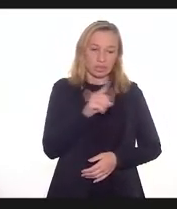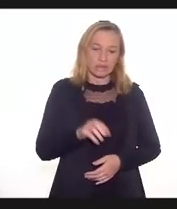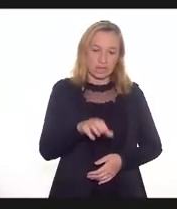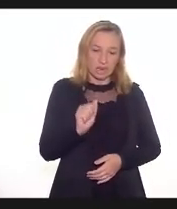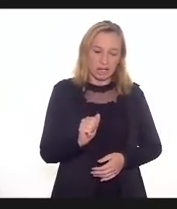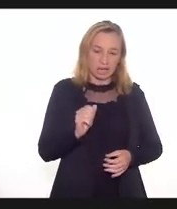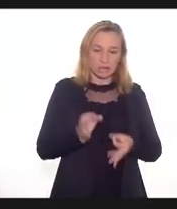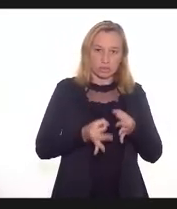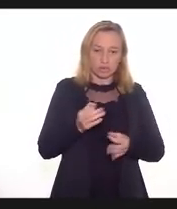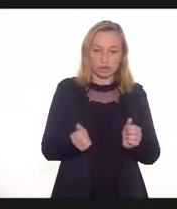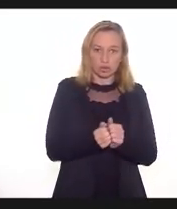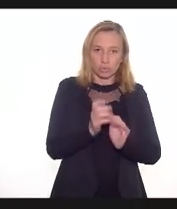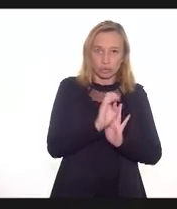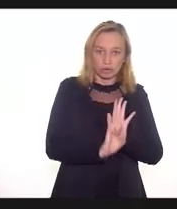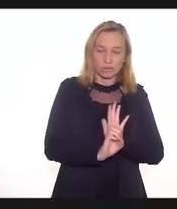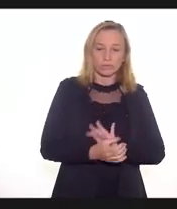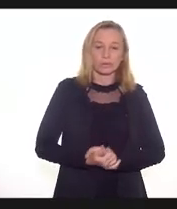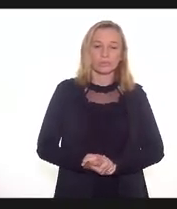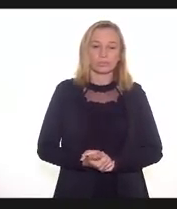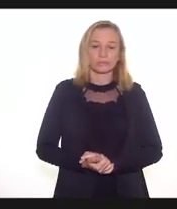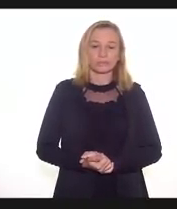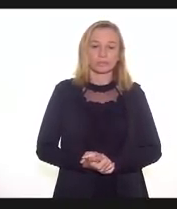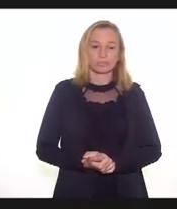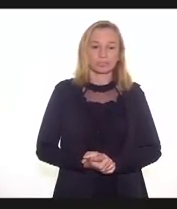pela juridicidade com emenda.